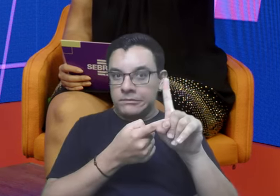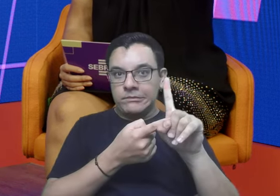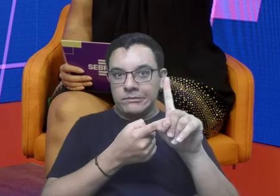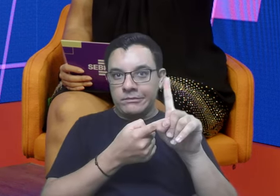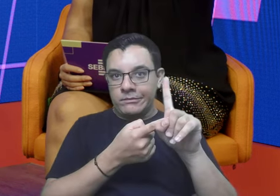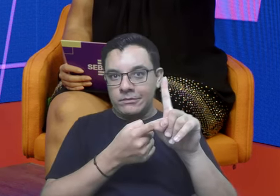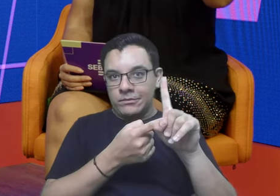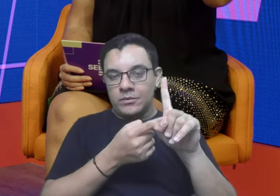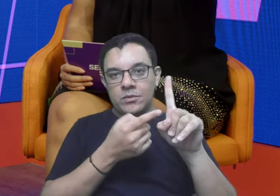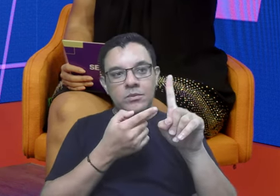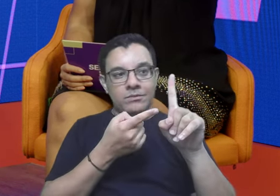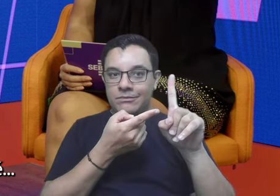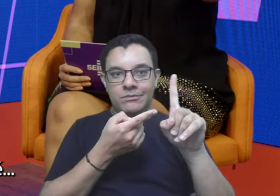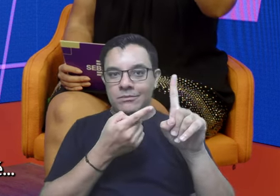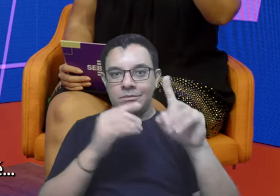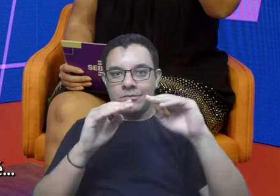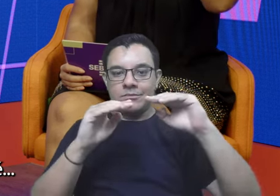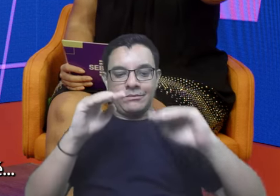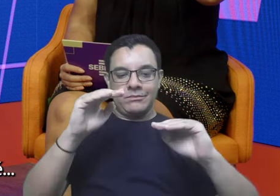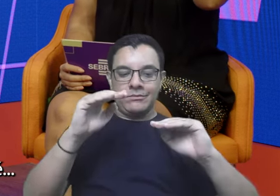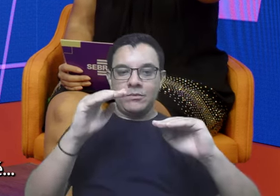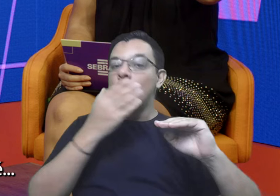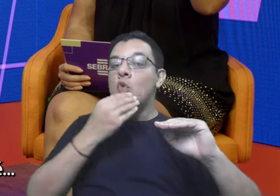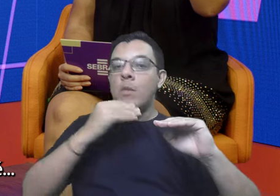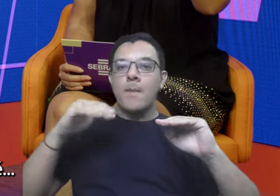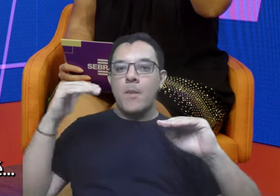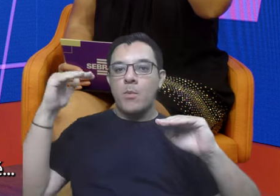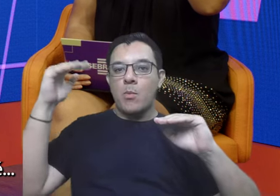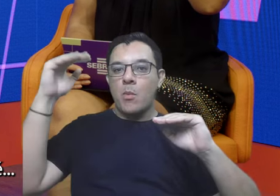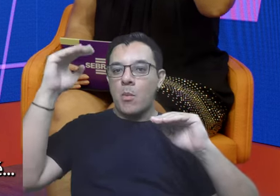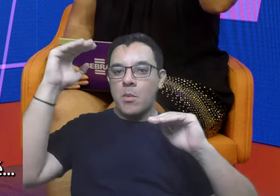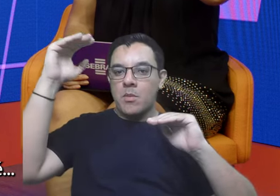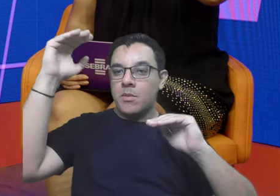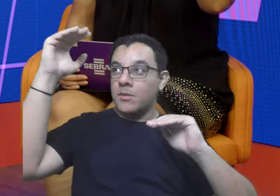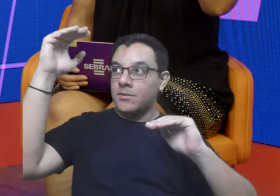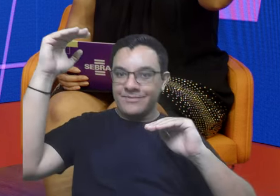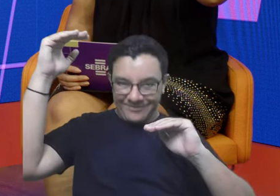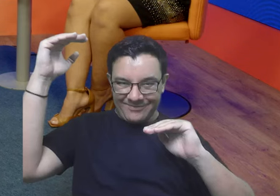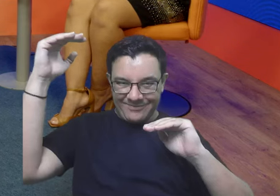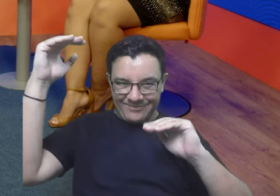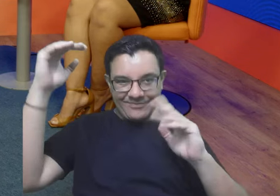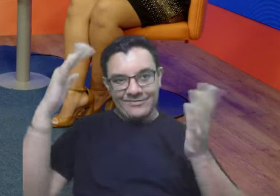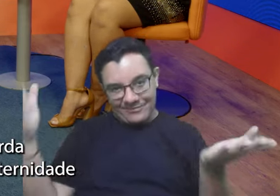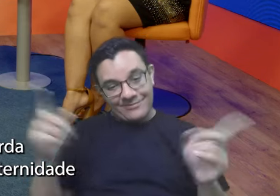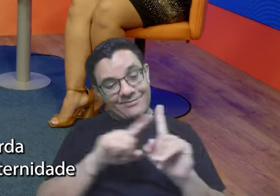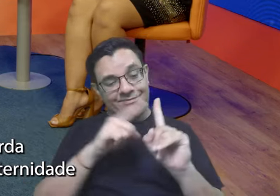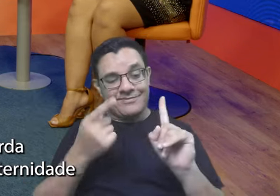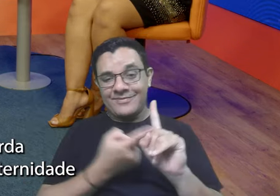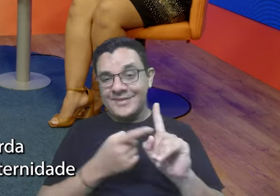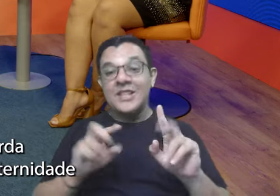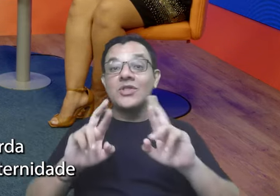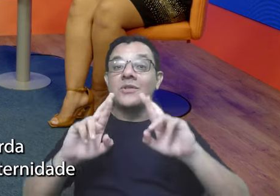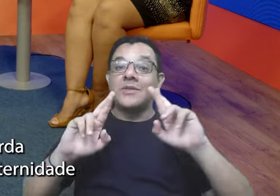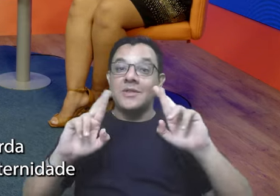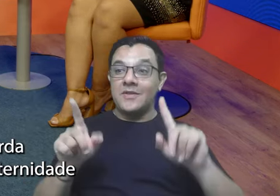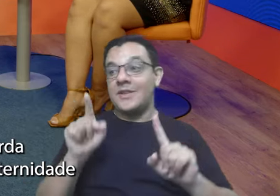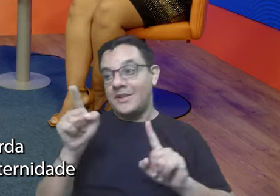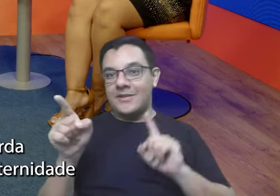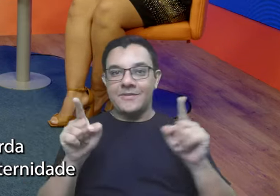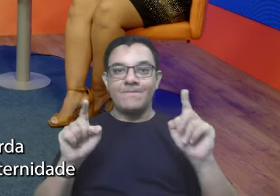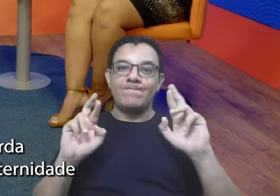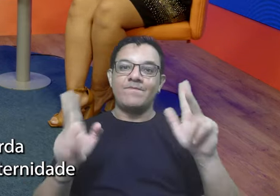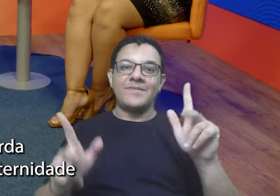ele acende né então tem a maternidade é é diferente pros dois é uma virada de chave